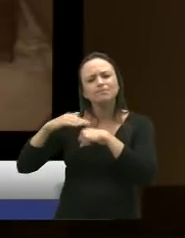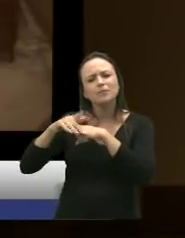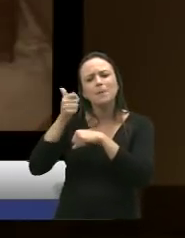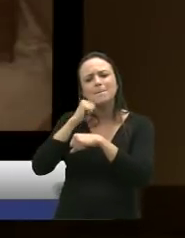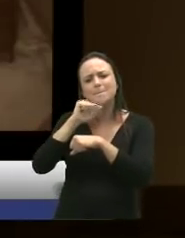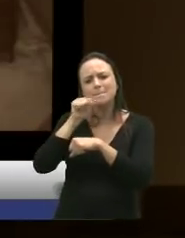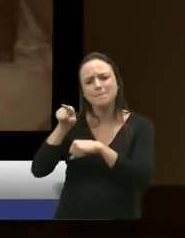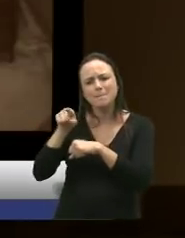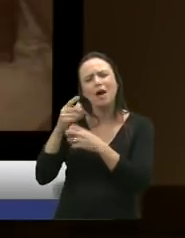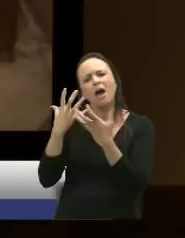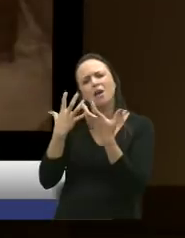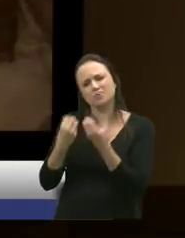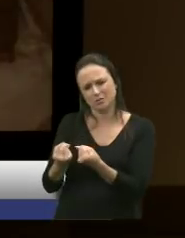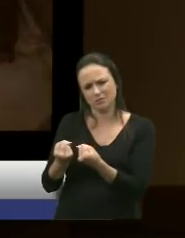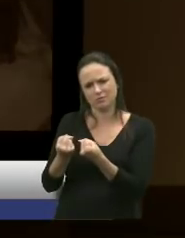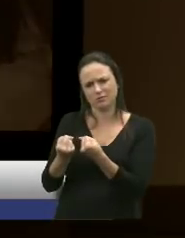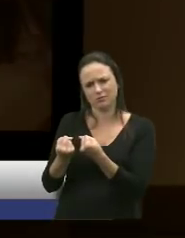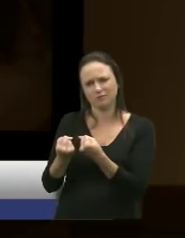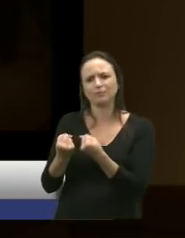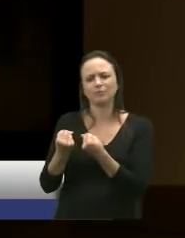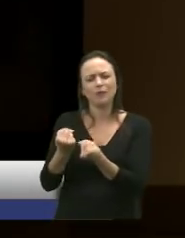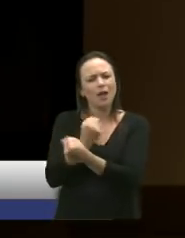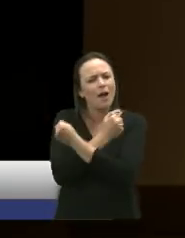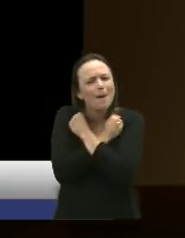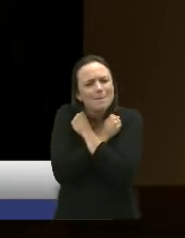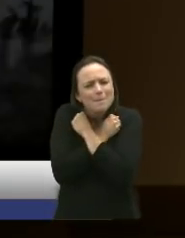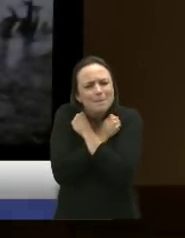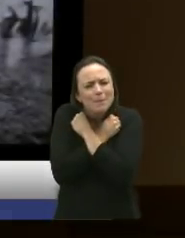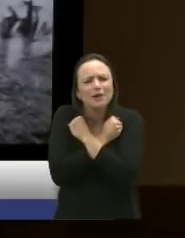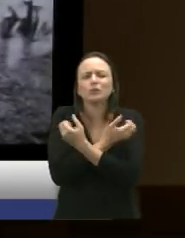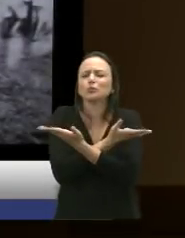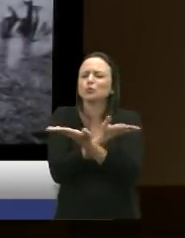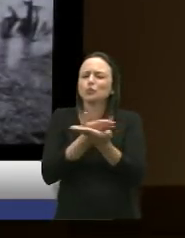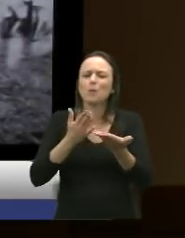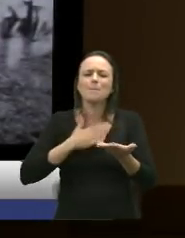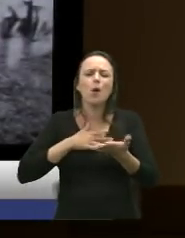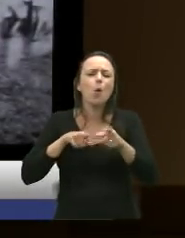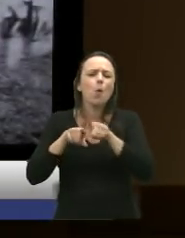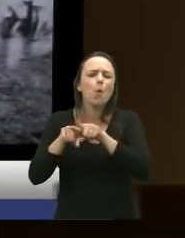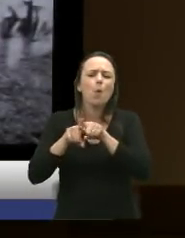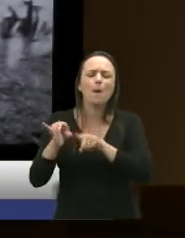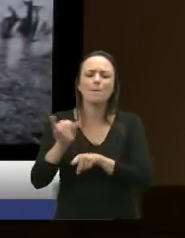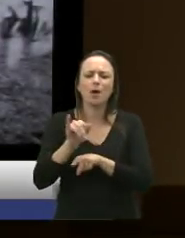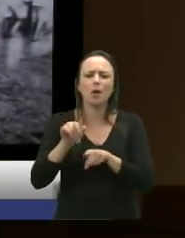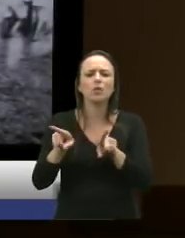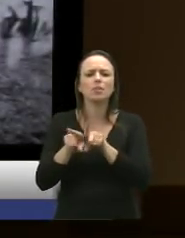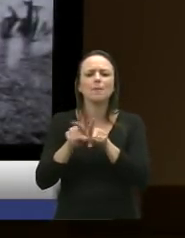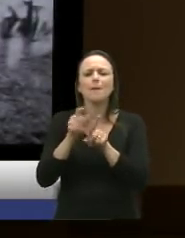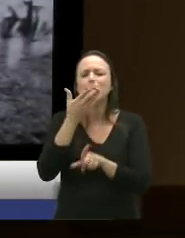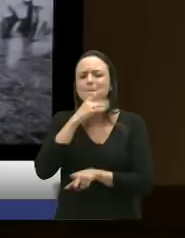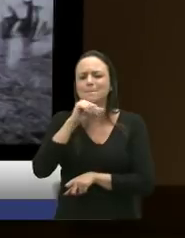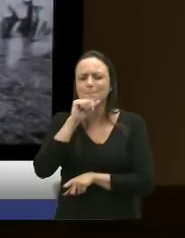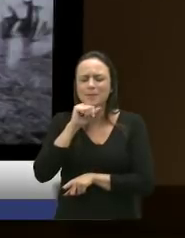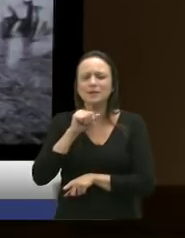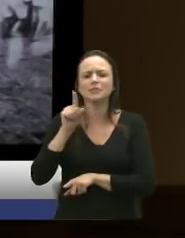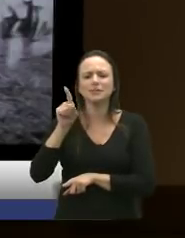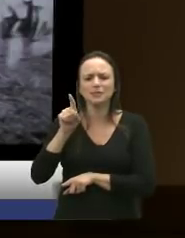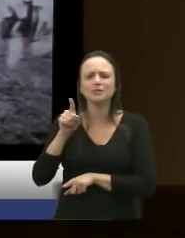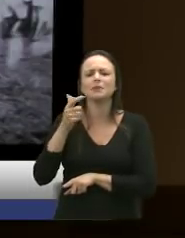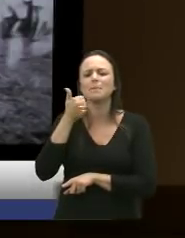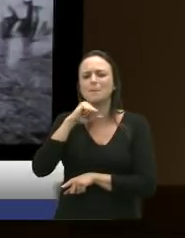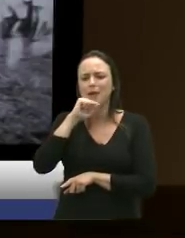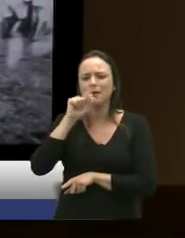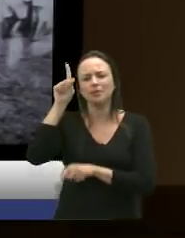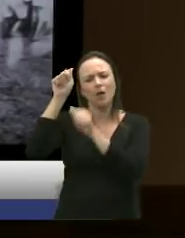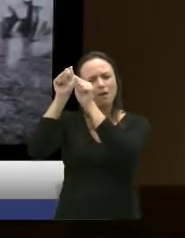se conforme. Um abraço apertado em todos os meus irmãos e dos meus pais peço a preciosa